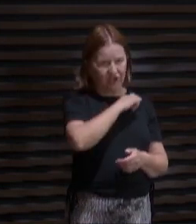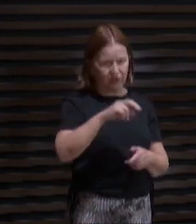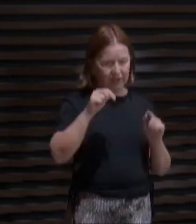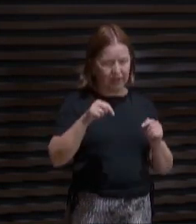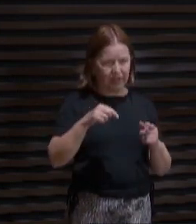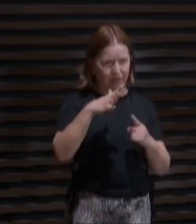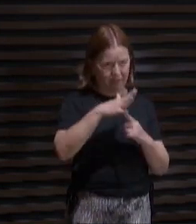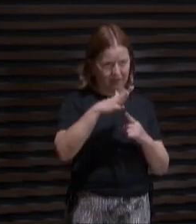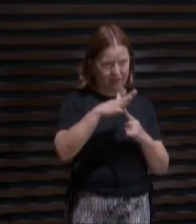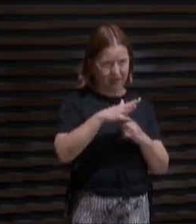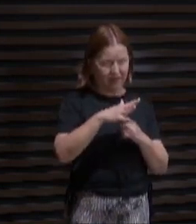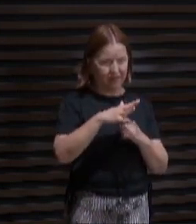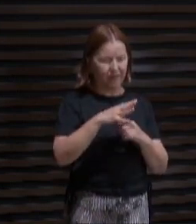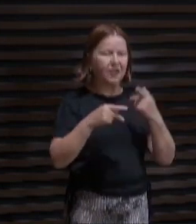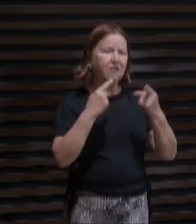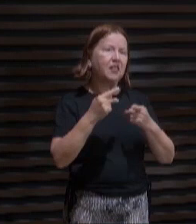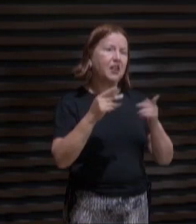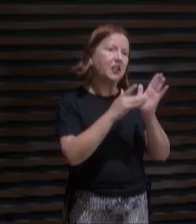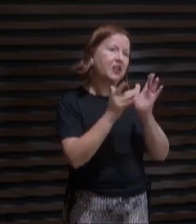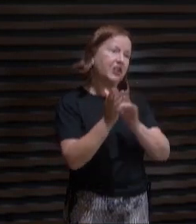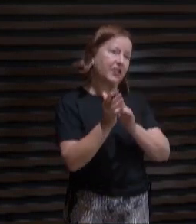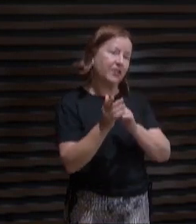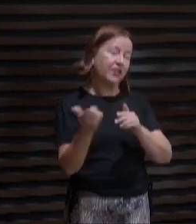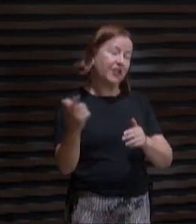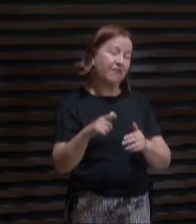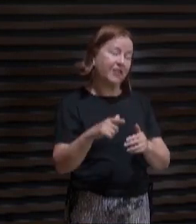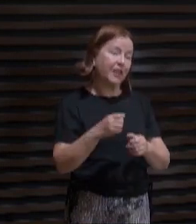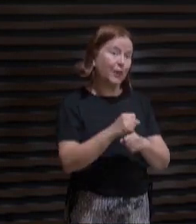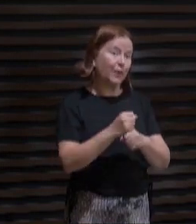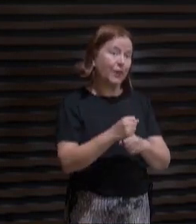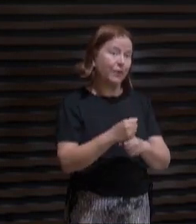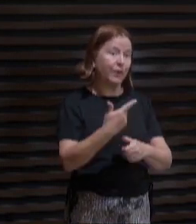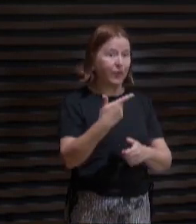que disse que Jesus viria no ano 2000,